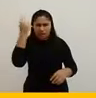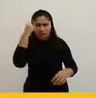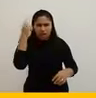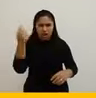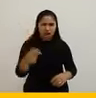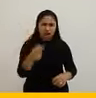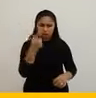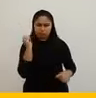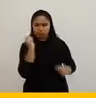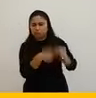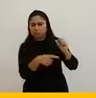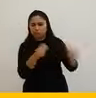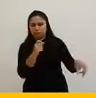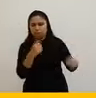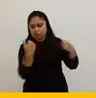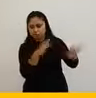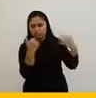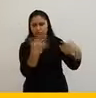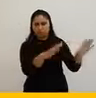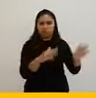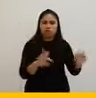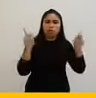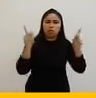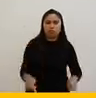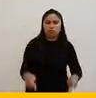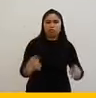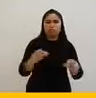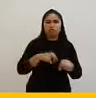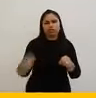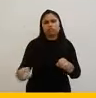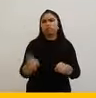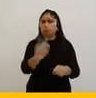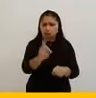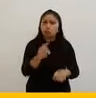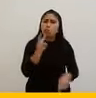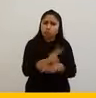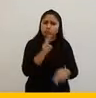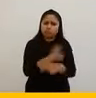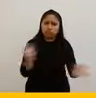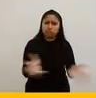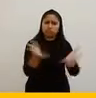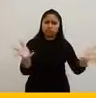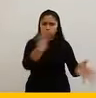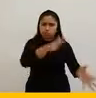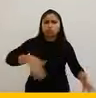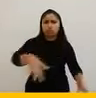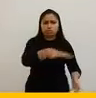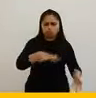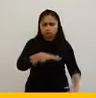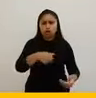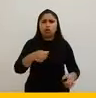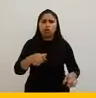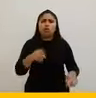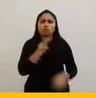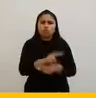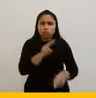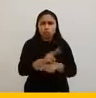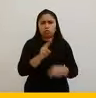gostaria de estar aqui nesse momento, neste início de liberação das atividades em nosso